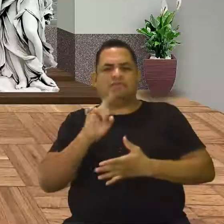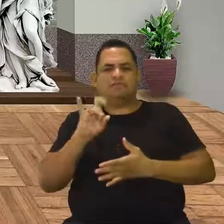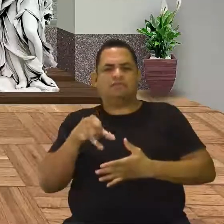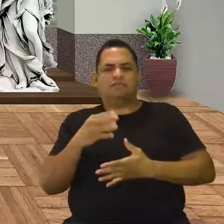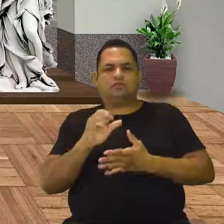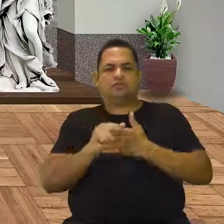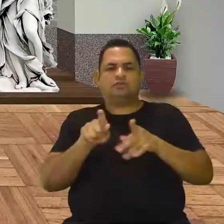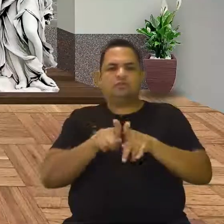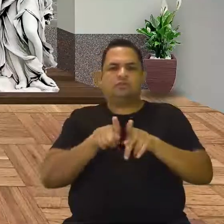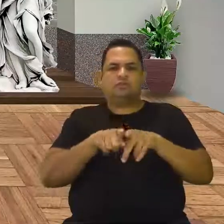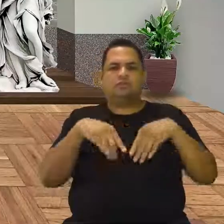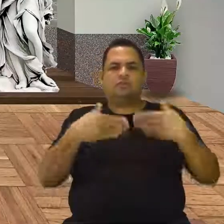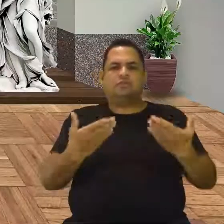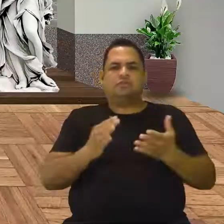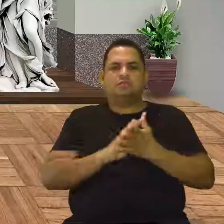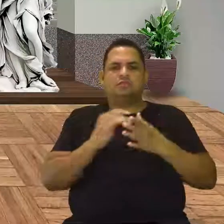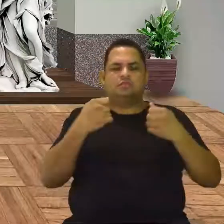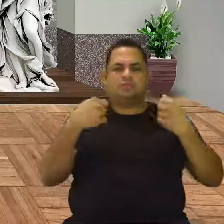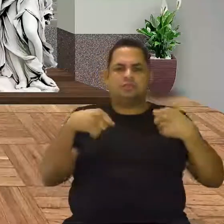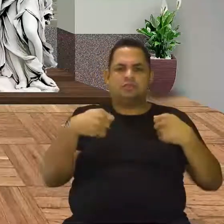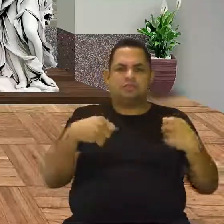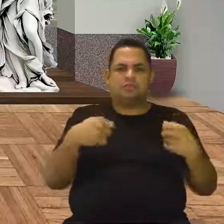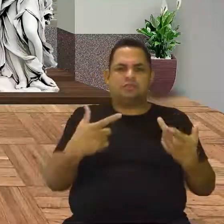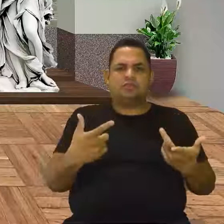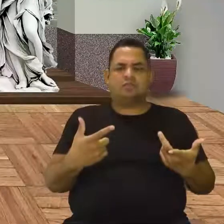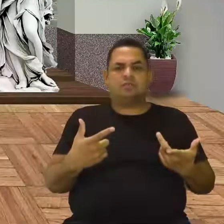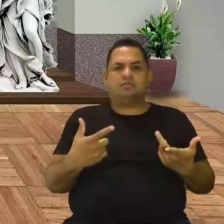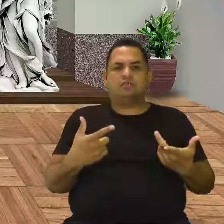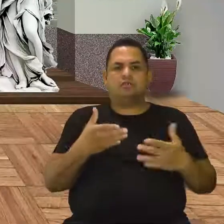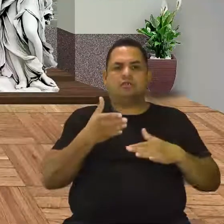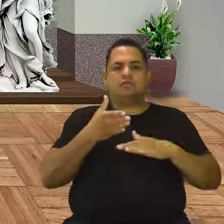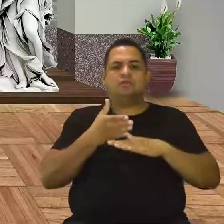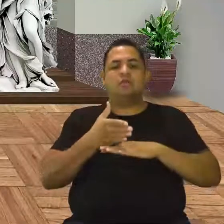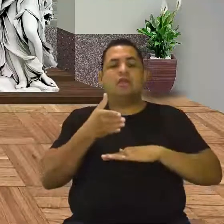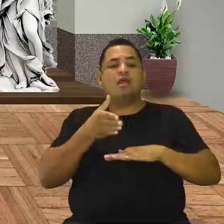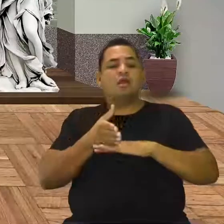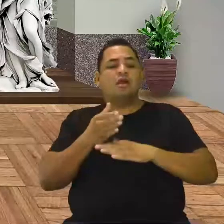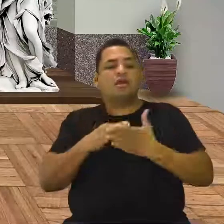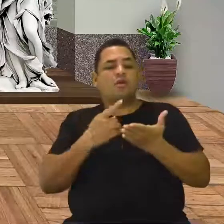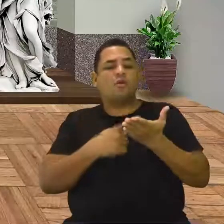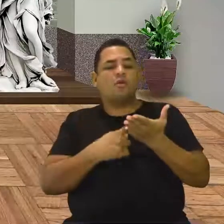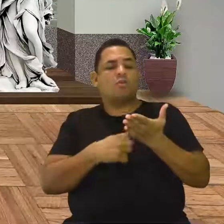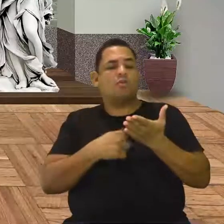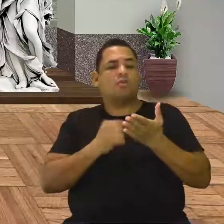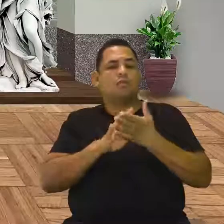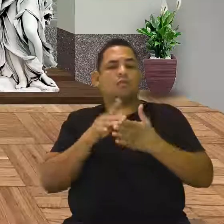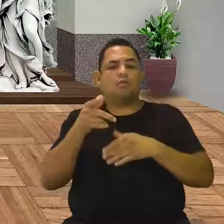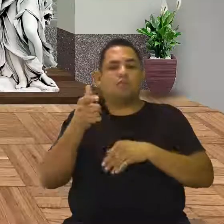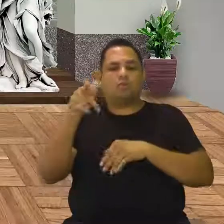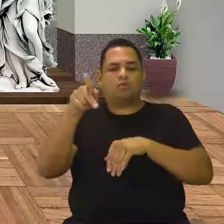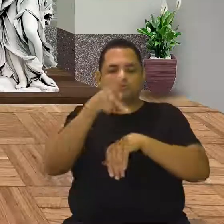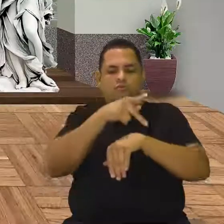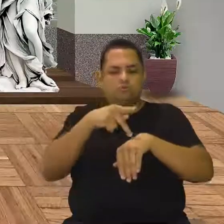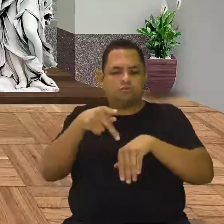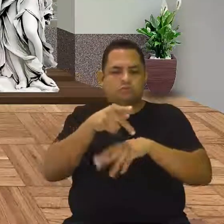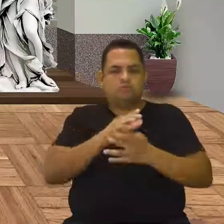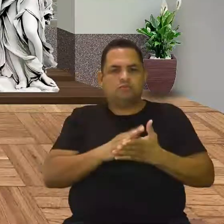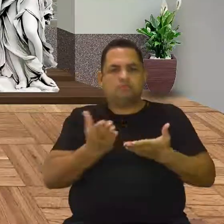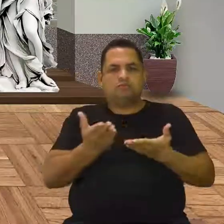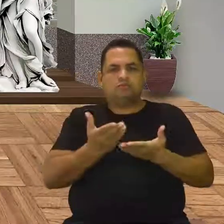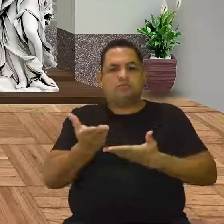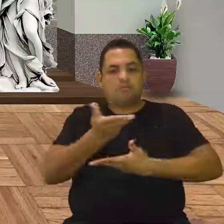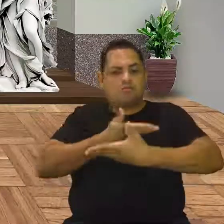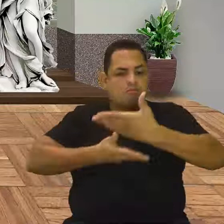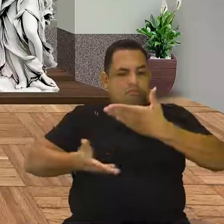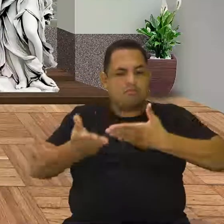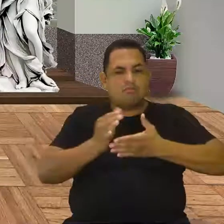isso é vendido. Agora, eu preciso entrar em acordo com outros países, negociar, para aquele